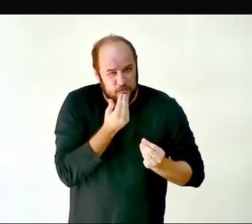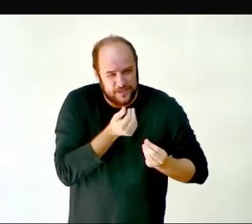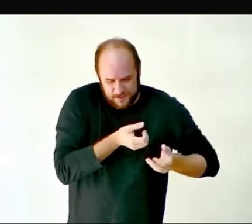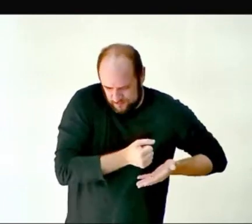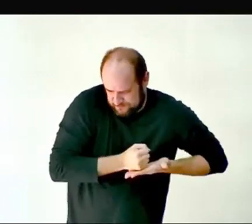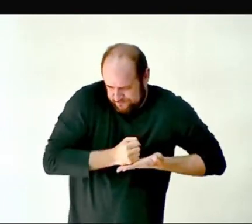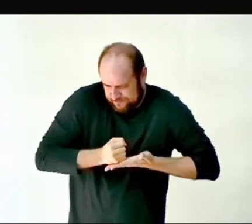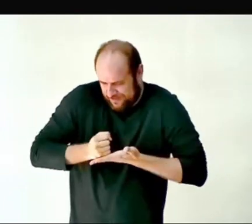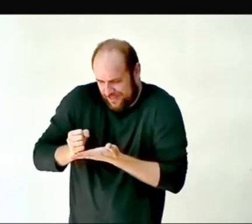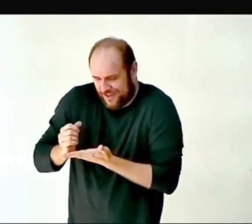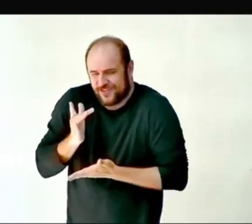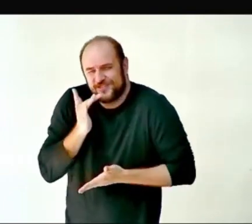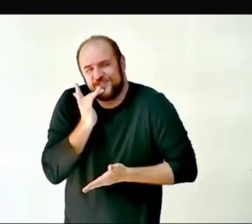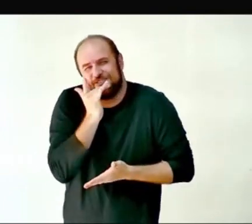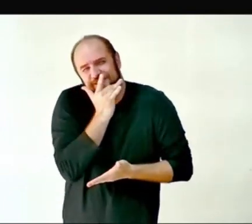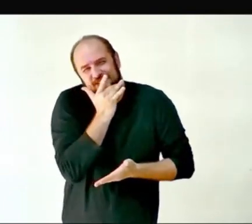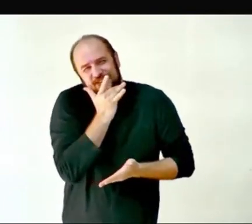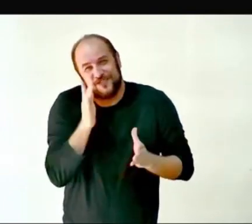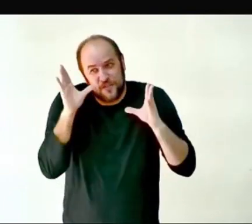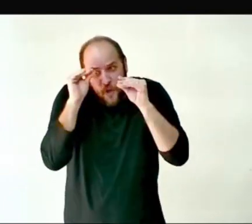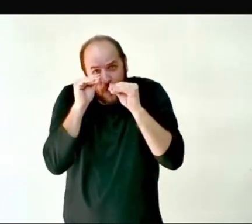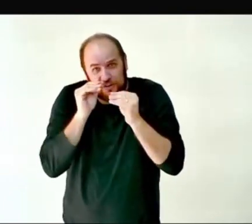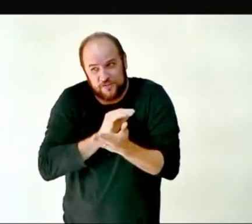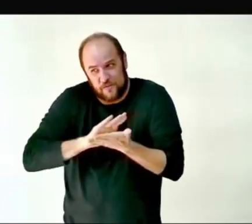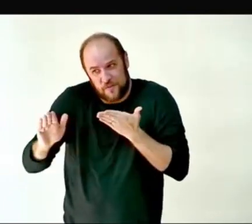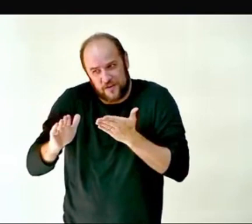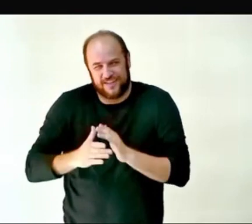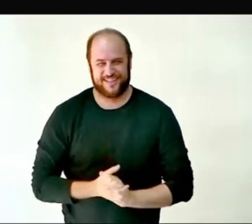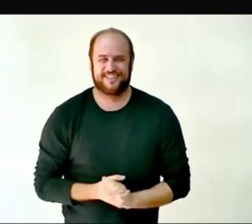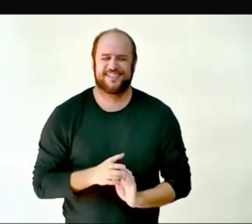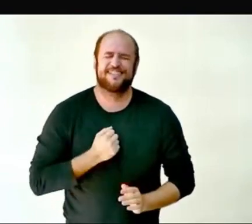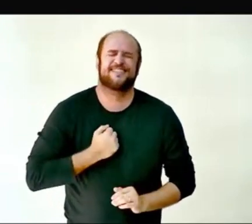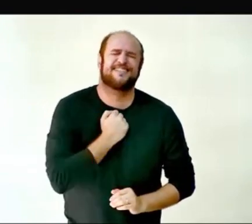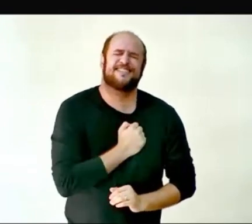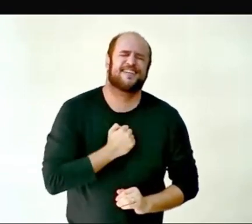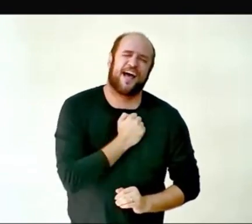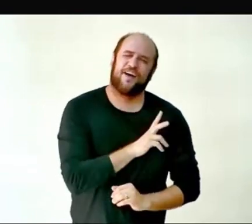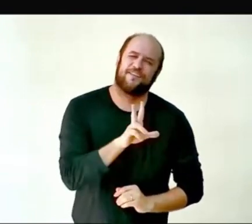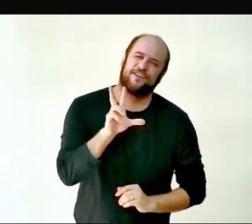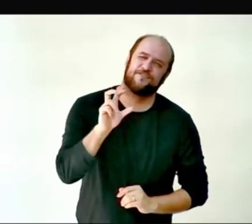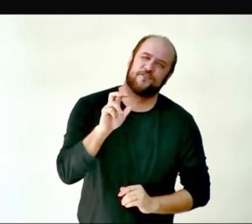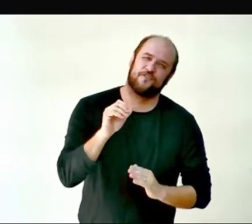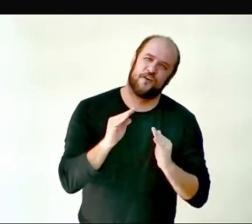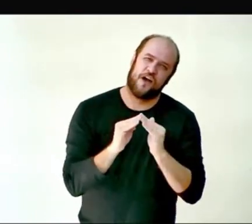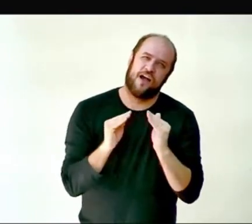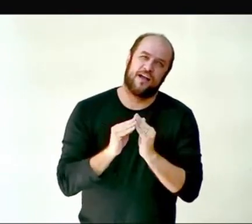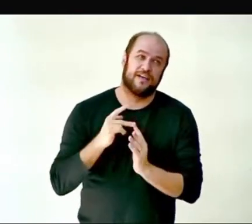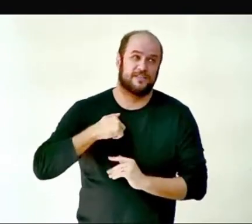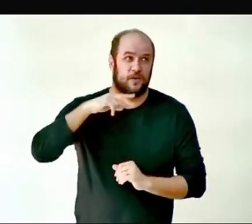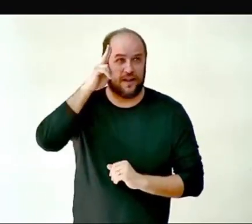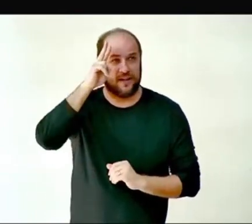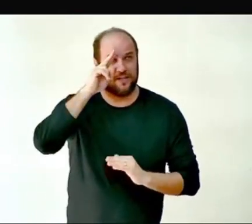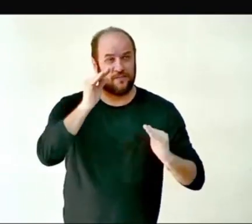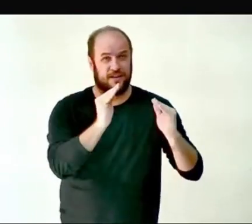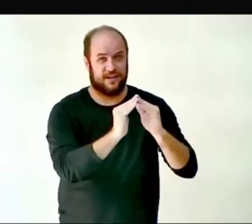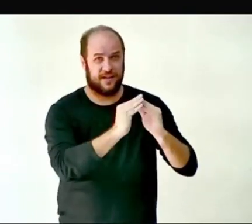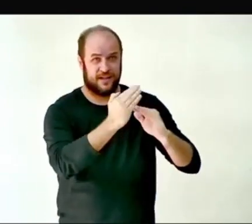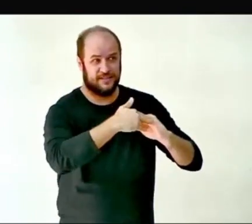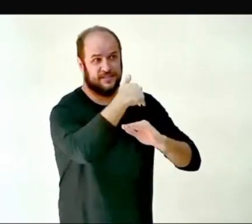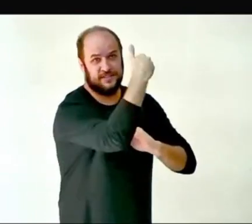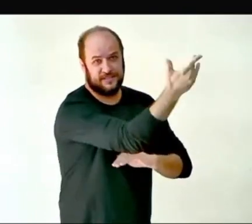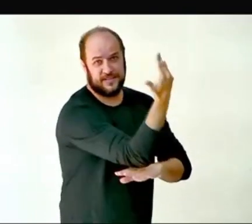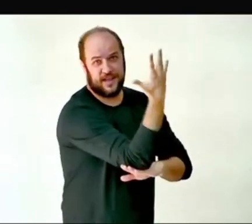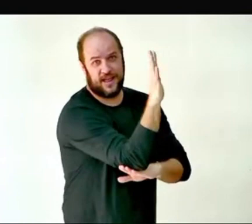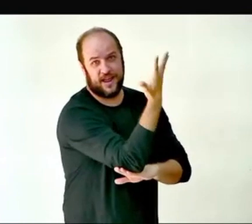de vovó, né? Que saudade da casa da minha avó. Me lembro que em frente à casa de vovó tinha uns pés de